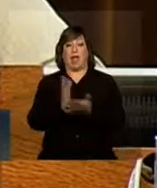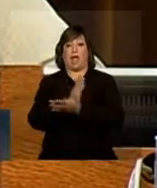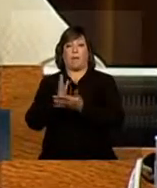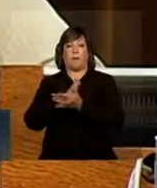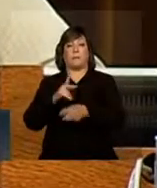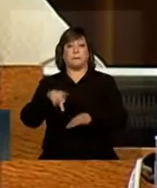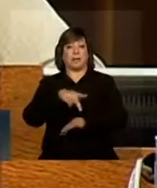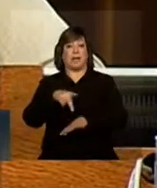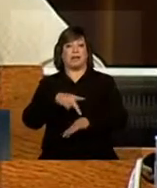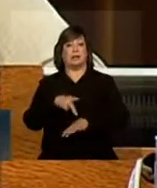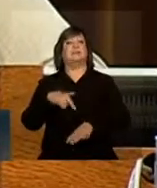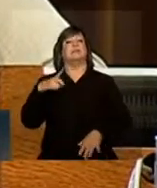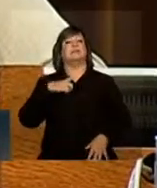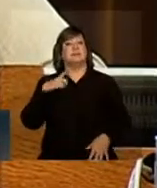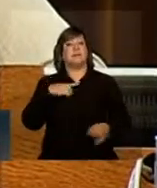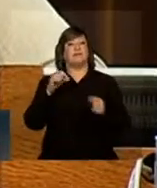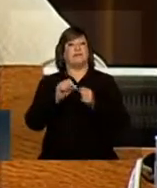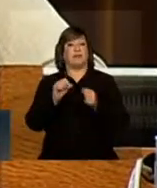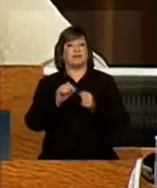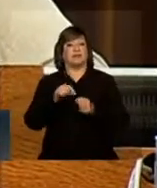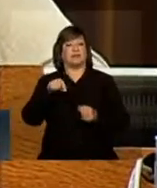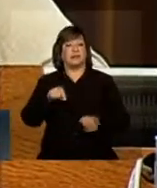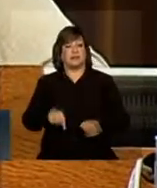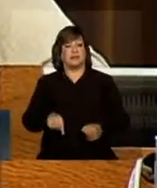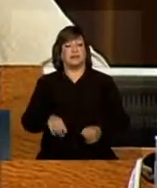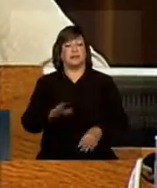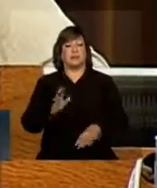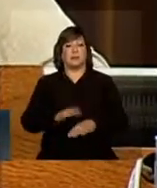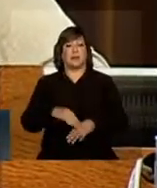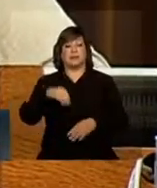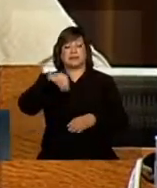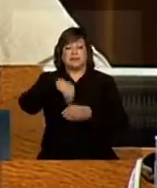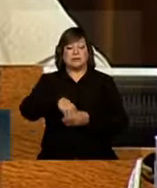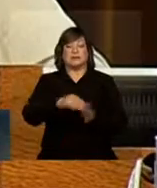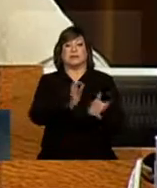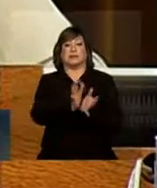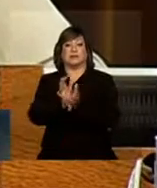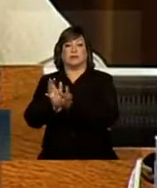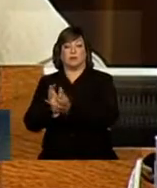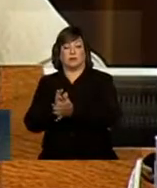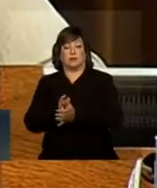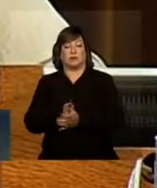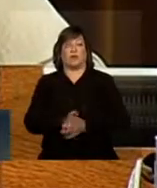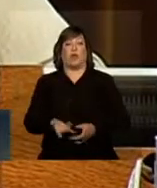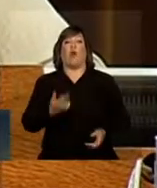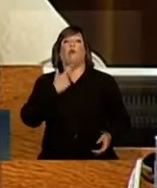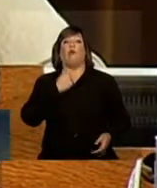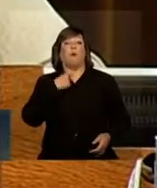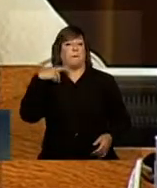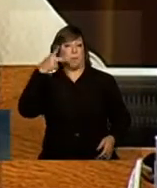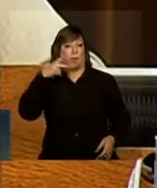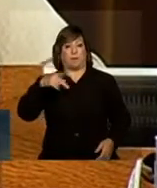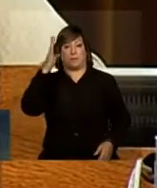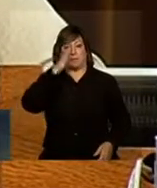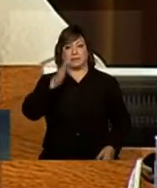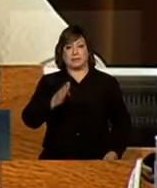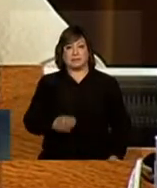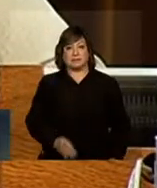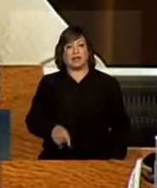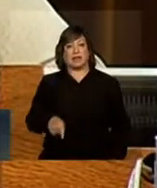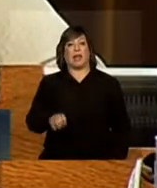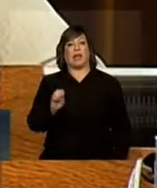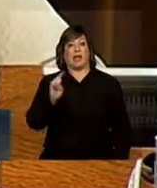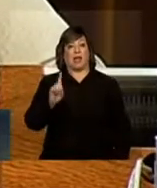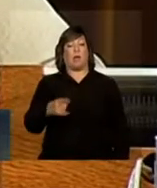países que estão aplicando essa abordagem mais intersetorial. A vontade política brasileira, ela é